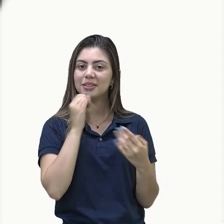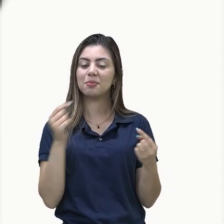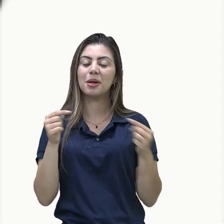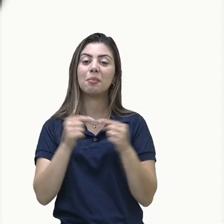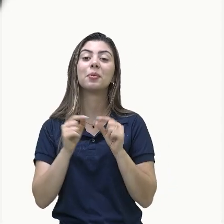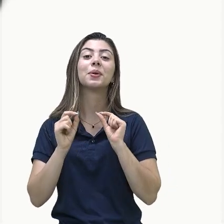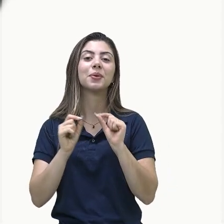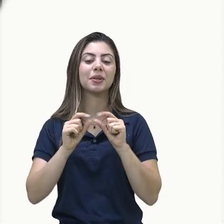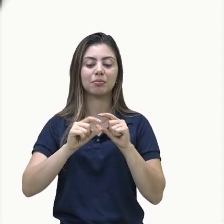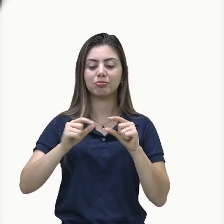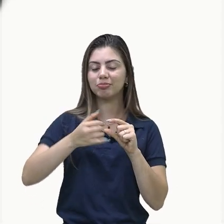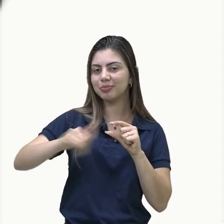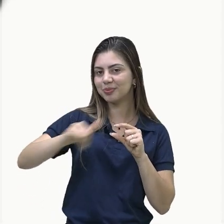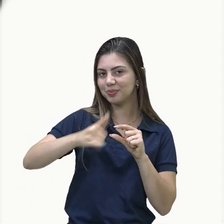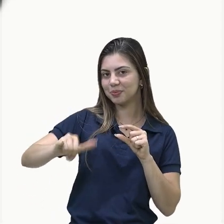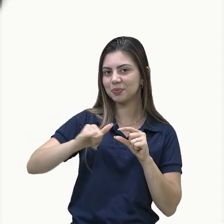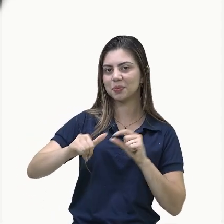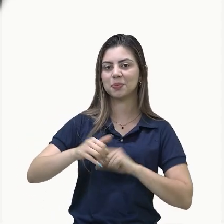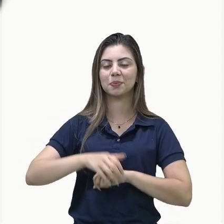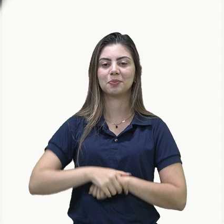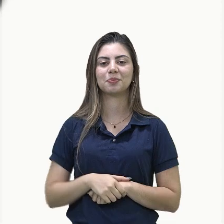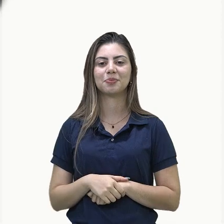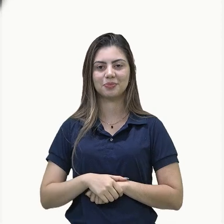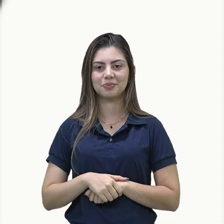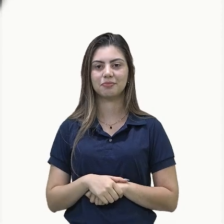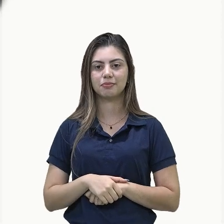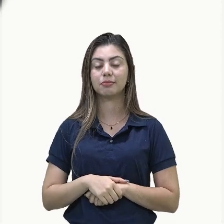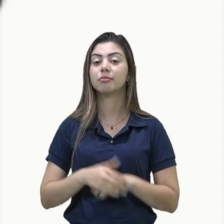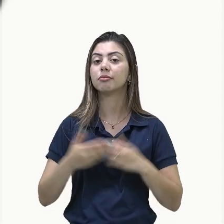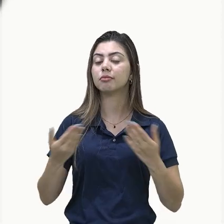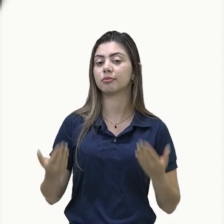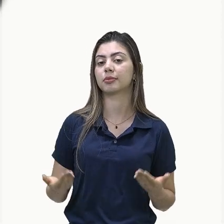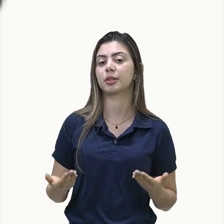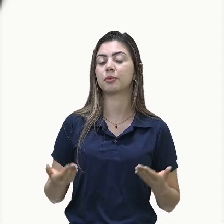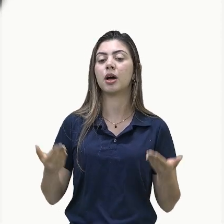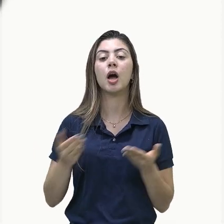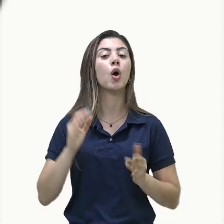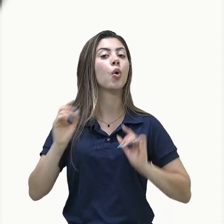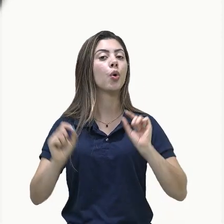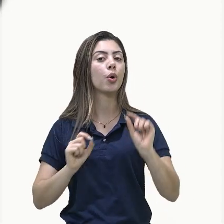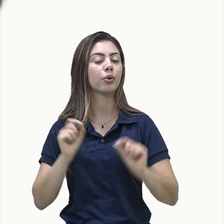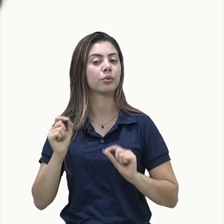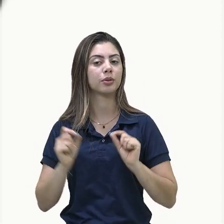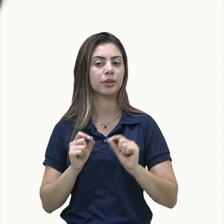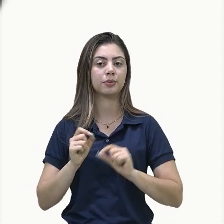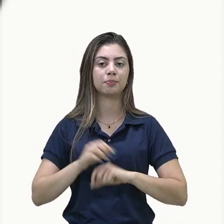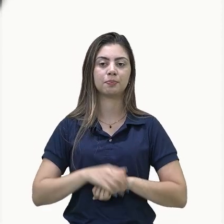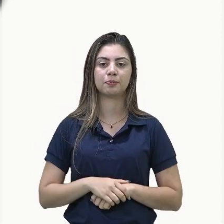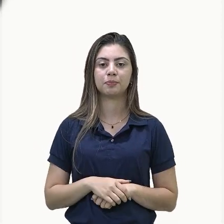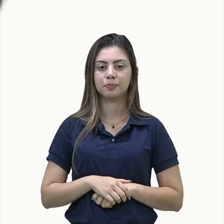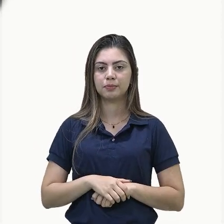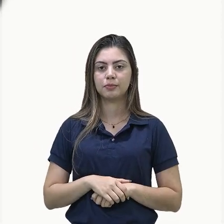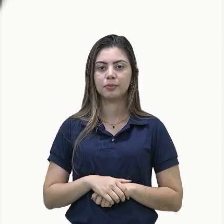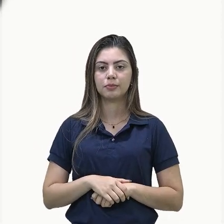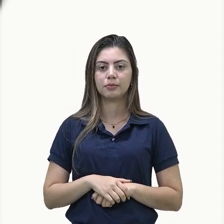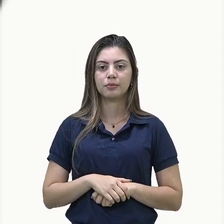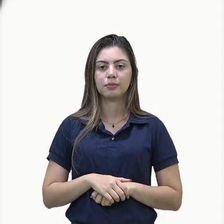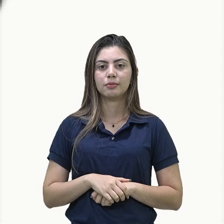de receptores elétricos. Agora, pessoal, a gente vai fazer aqui uma